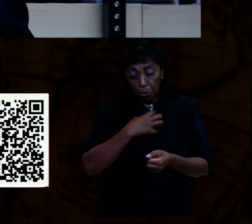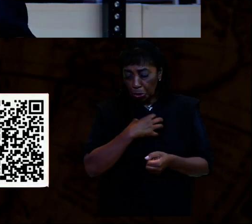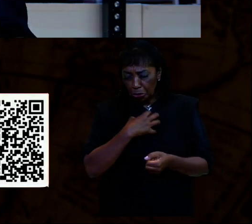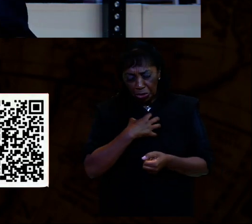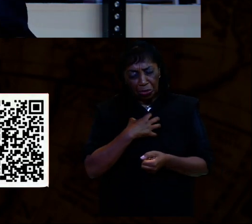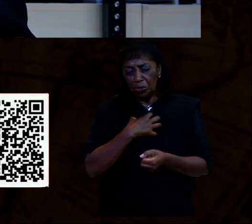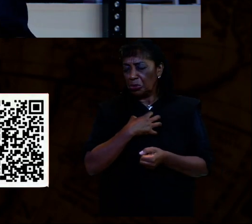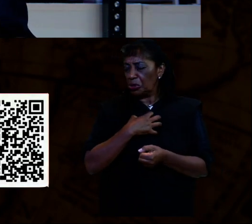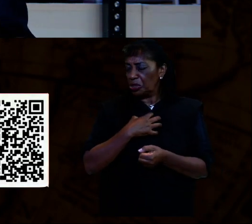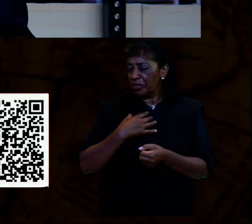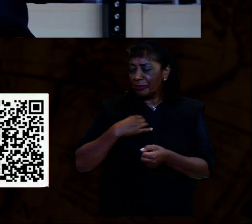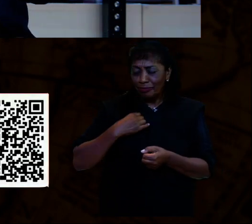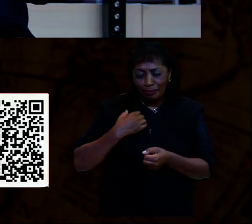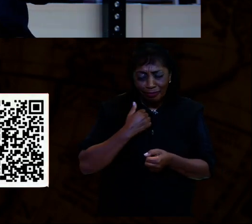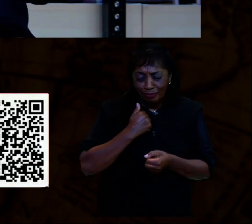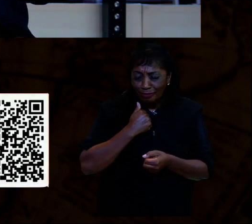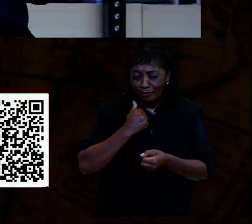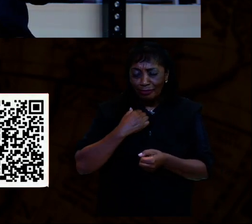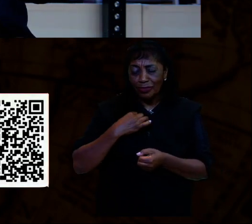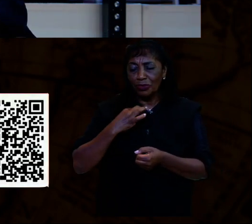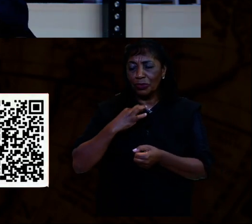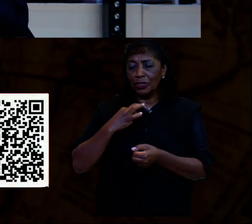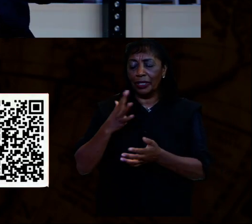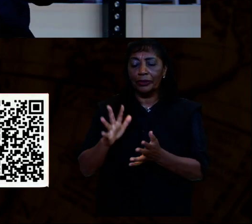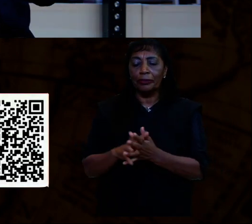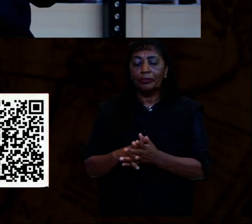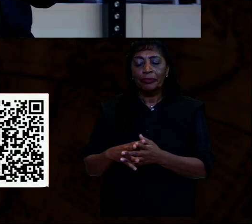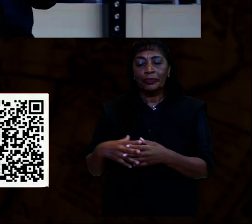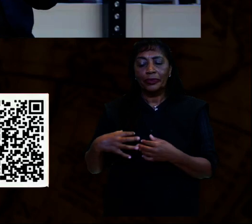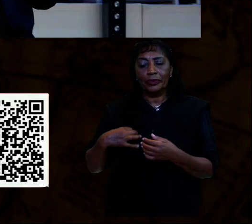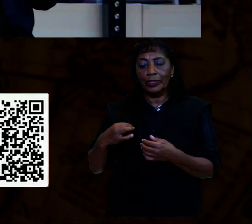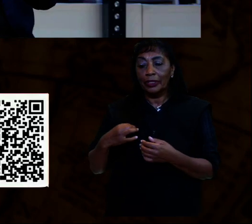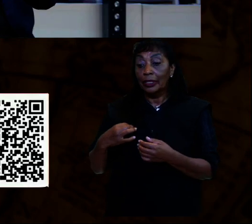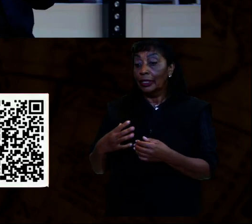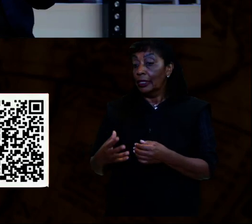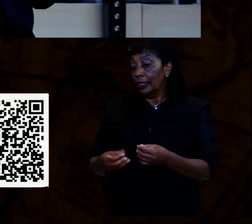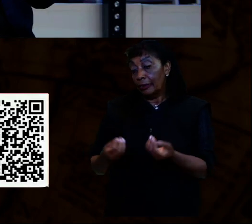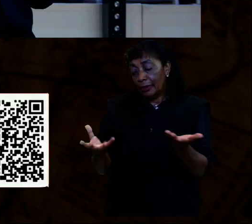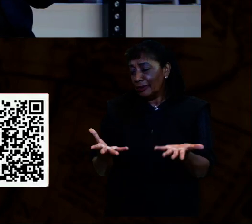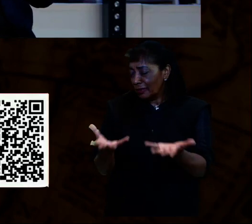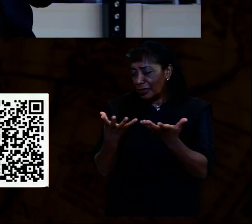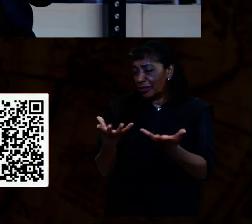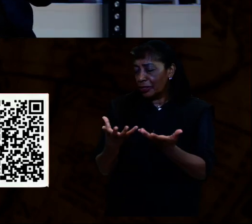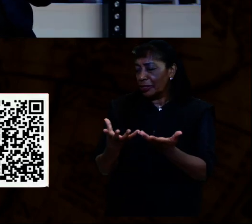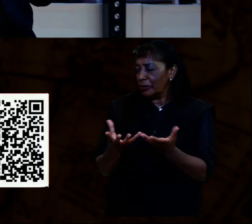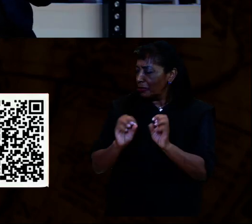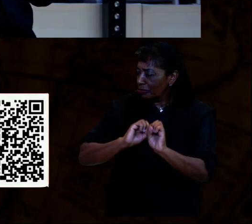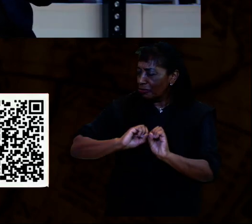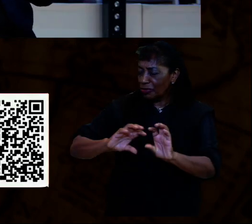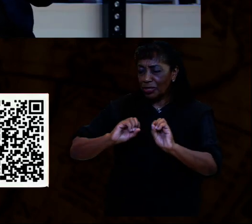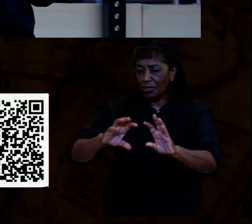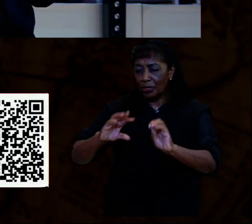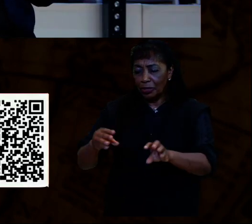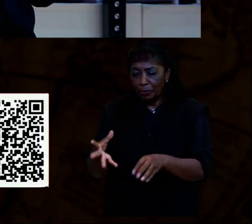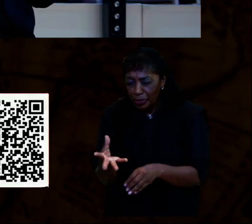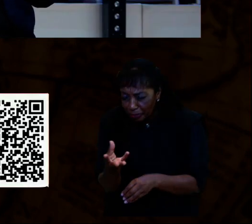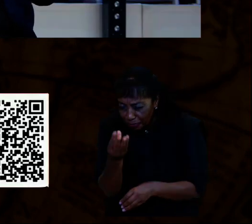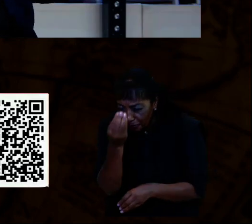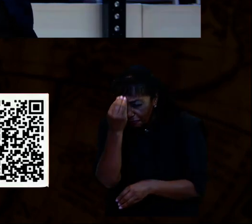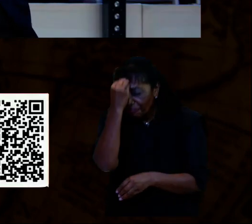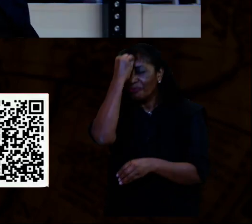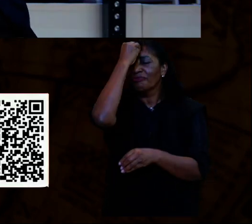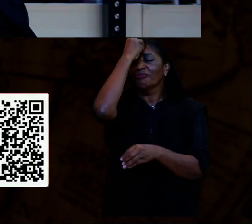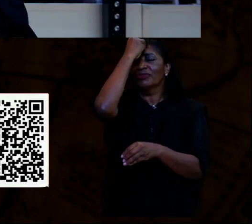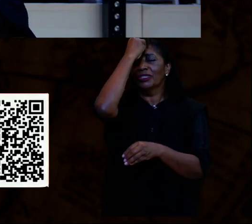voluntário, talvez é na tentativa de ensinar você a entender que o Senhor